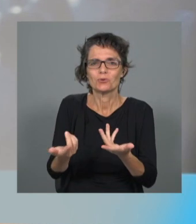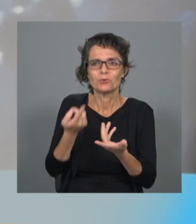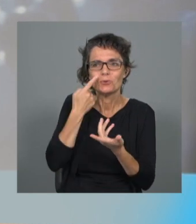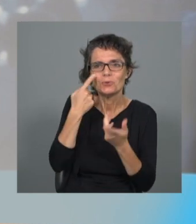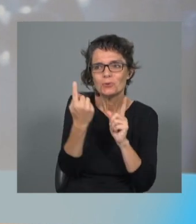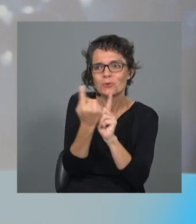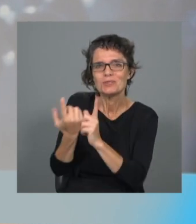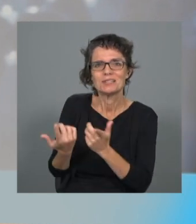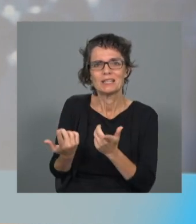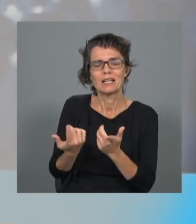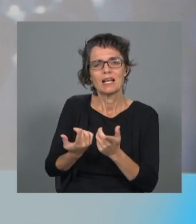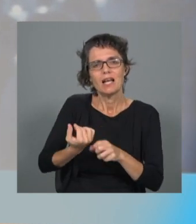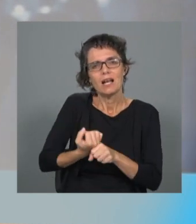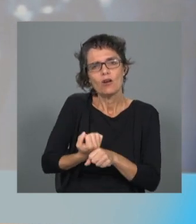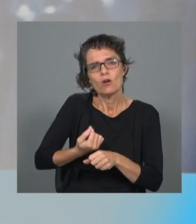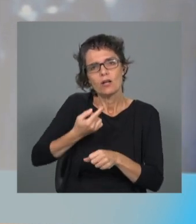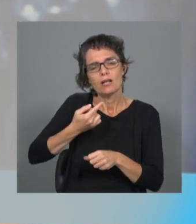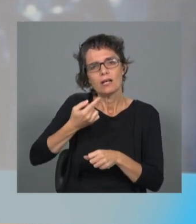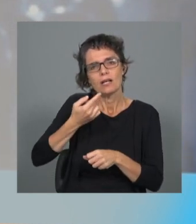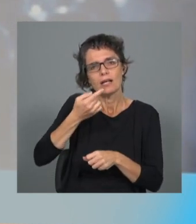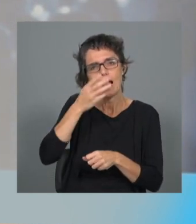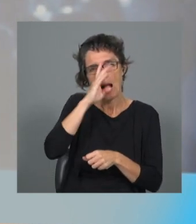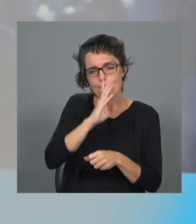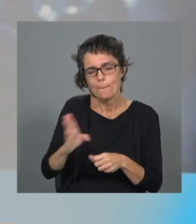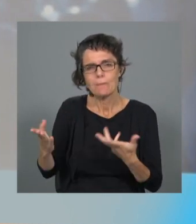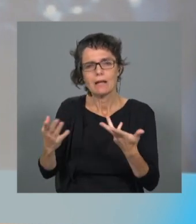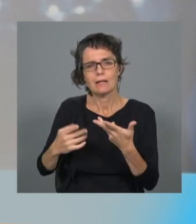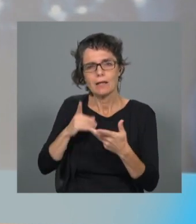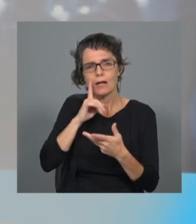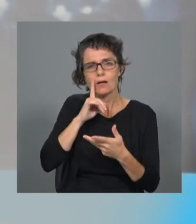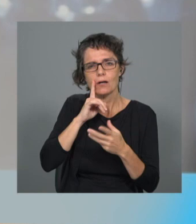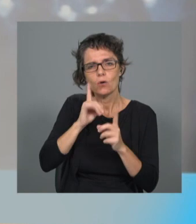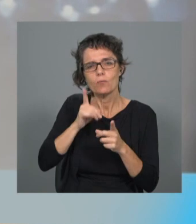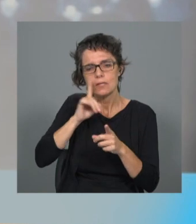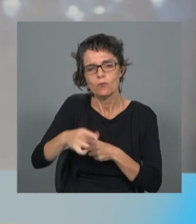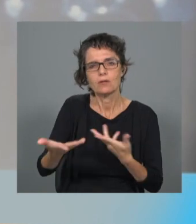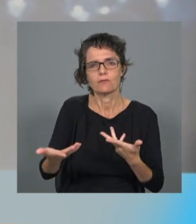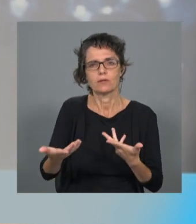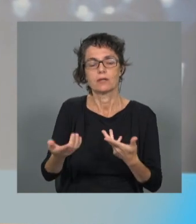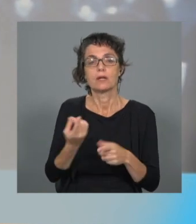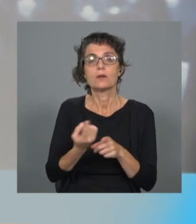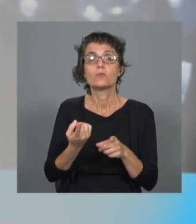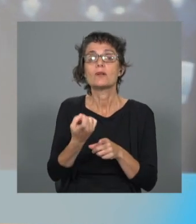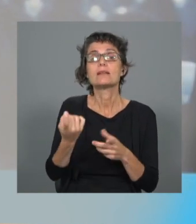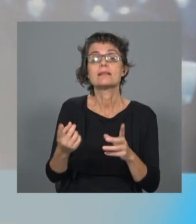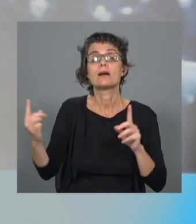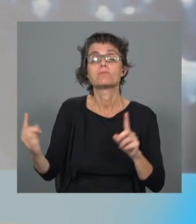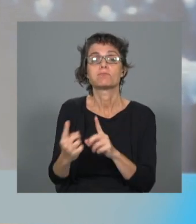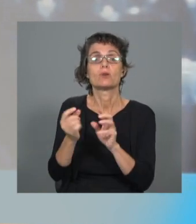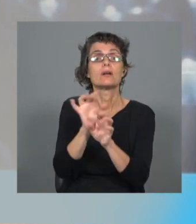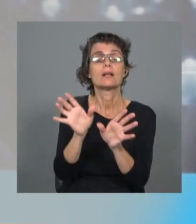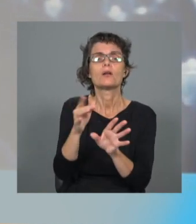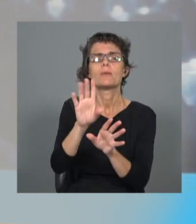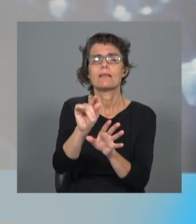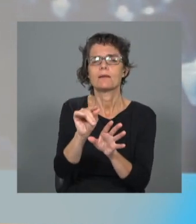mas sobretudo que recomeçarem um pouco aquilo que são as suas atividades. Porque é necessário o encontro, mas é necessário também um bocadinho